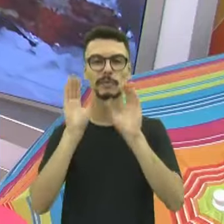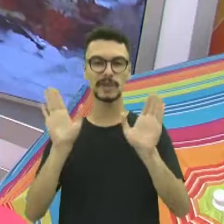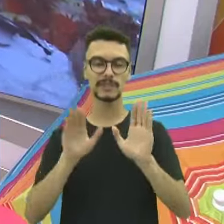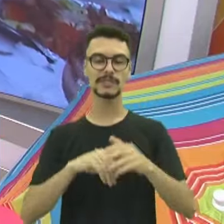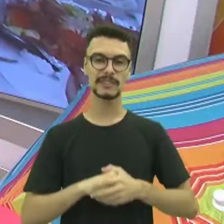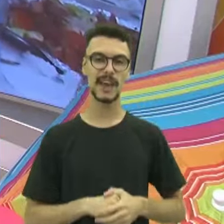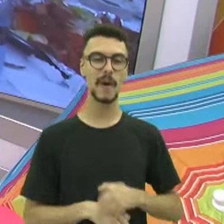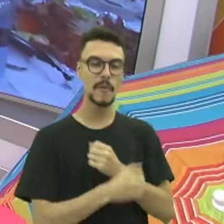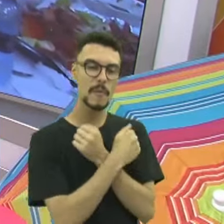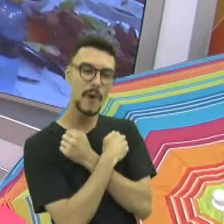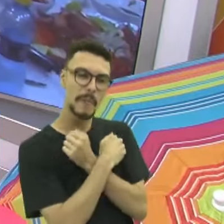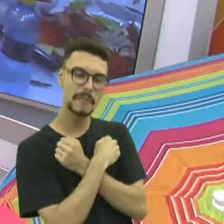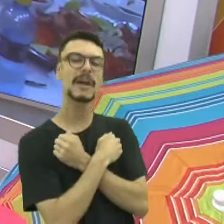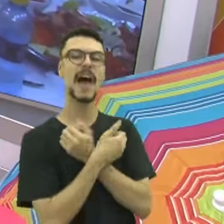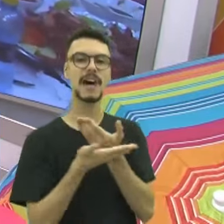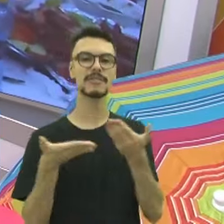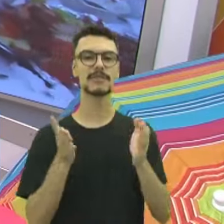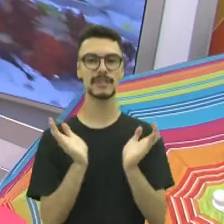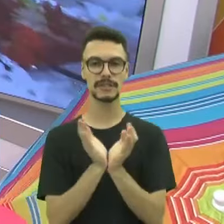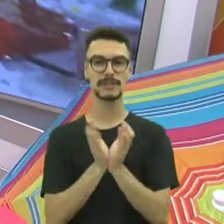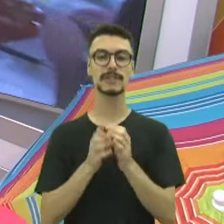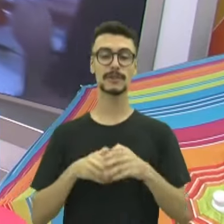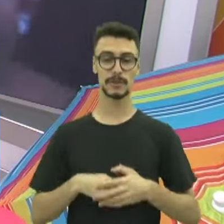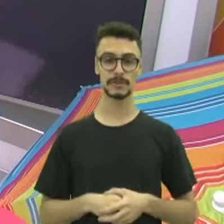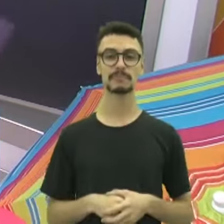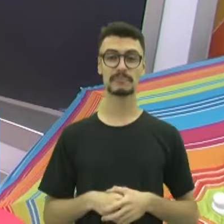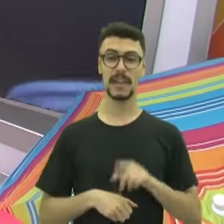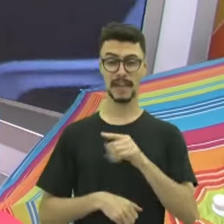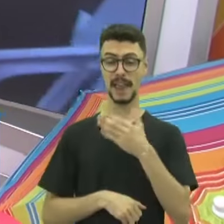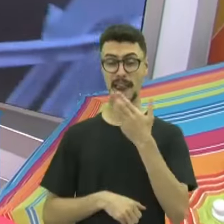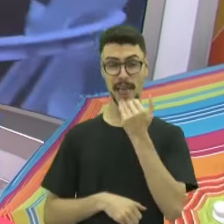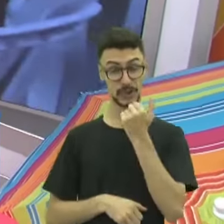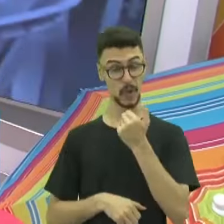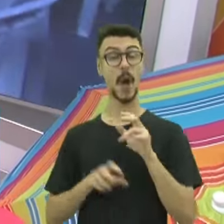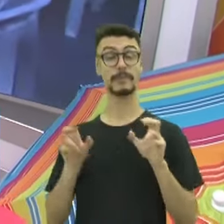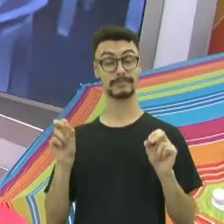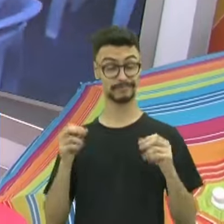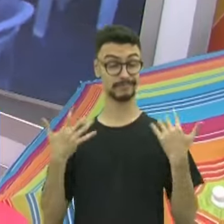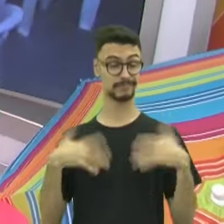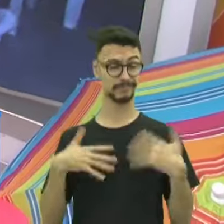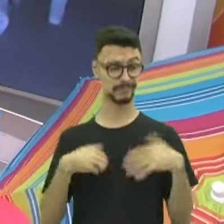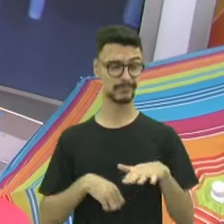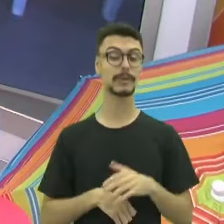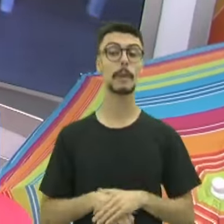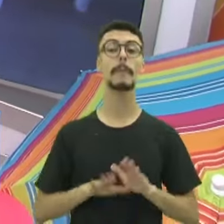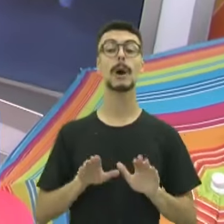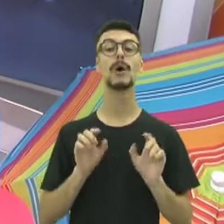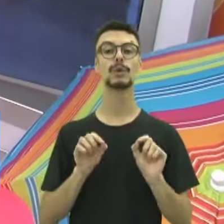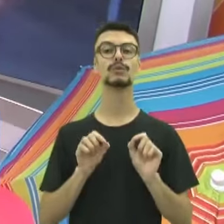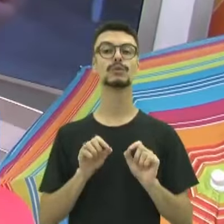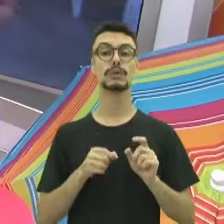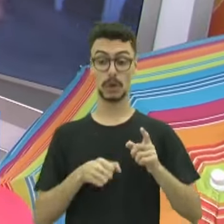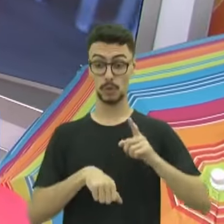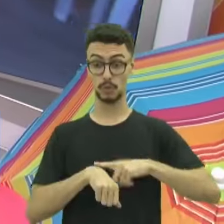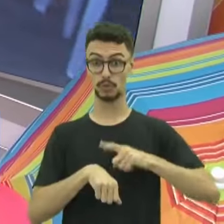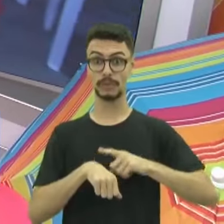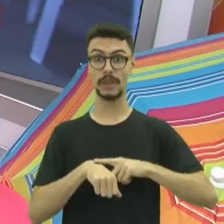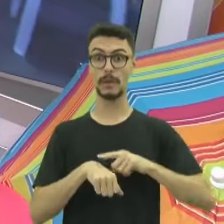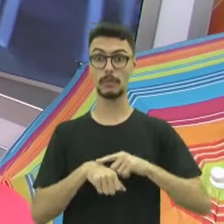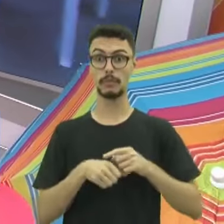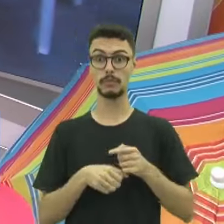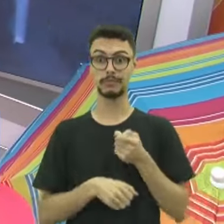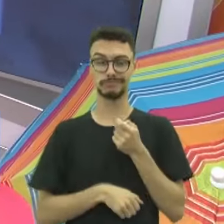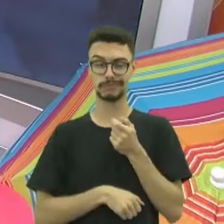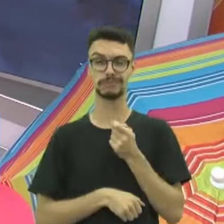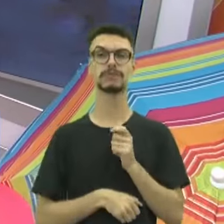Um abraço pra você, um abraço pra equipe. A Bruna que come bastante caranguejo mesmo, hein? Eu vou contar rapidamente aqui, porque a gente já tá com o tempo estourado. Uma vez,